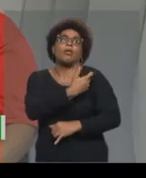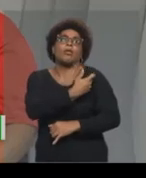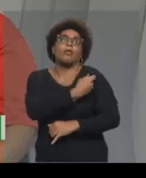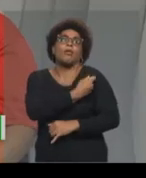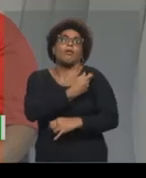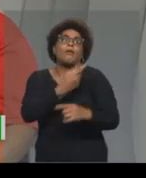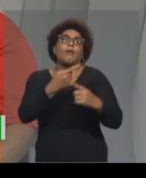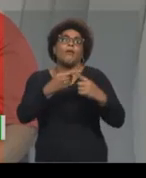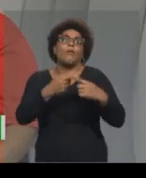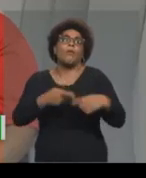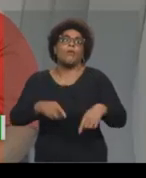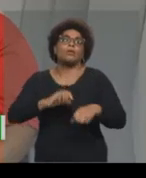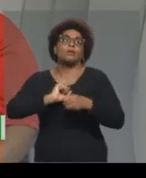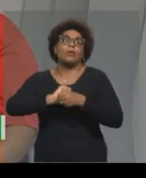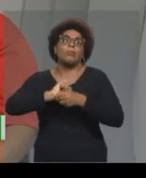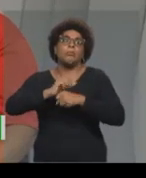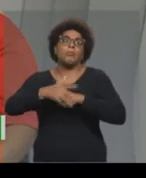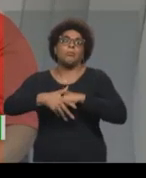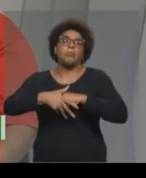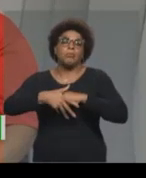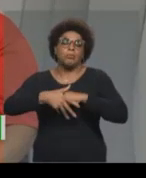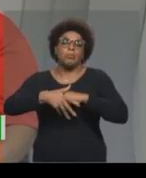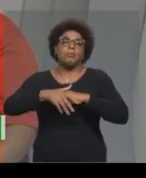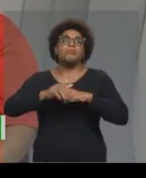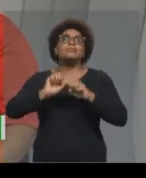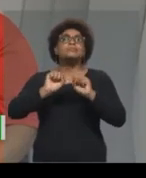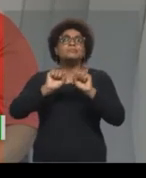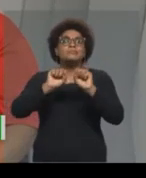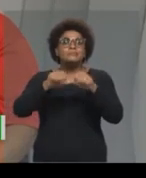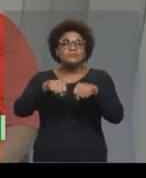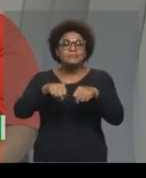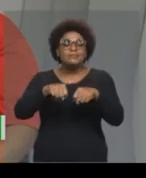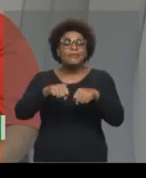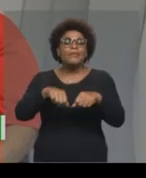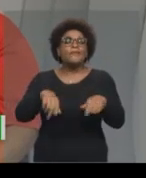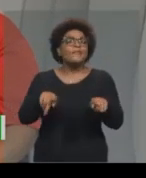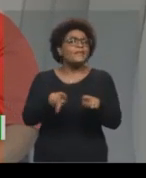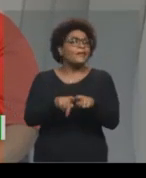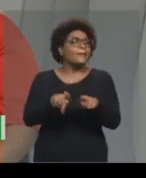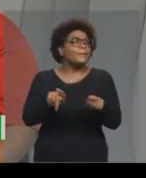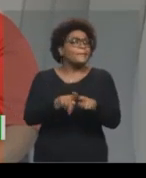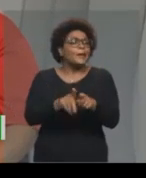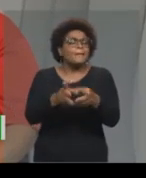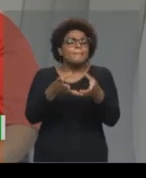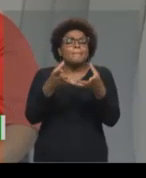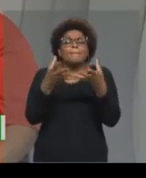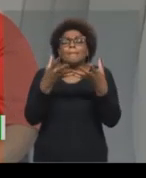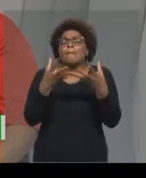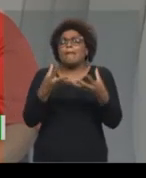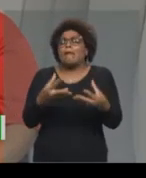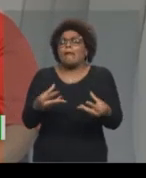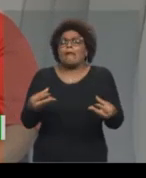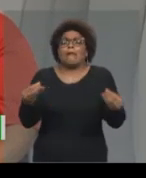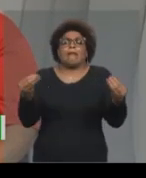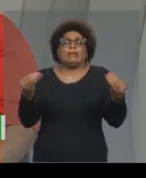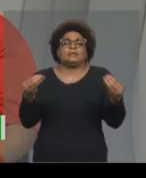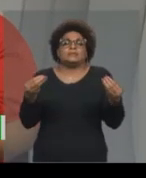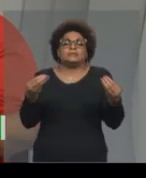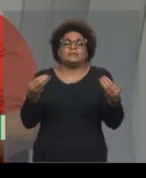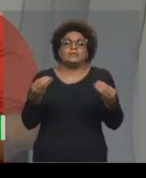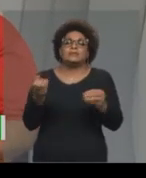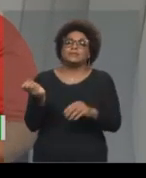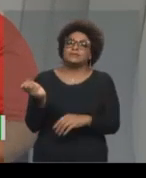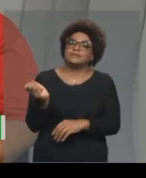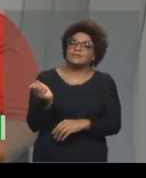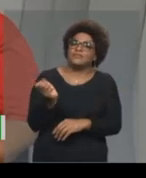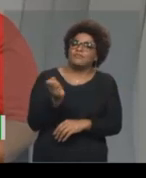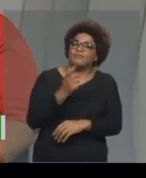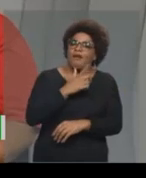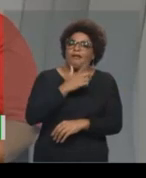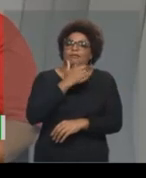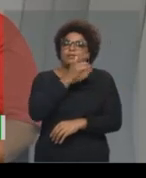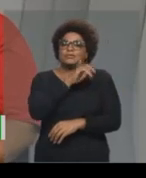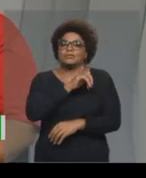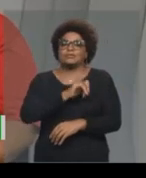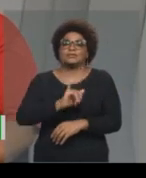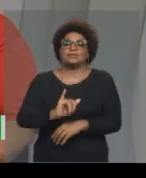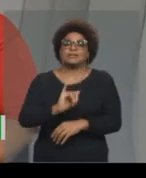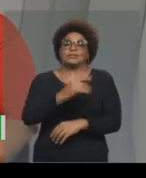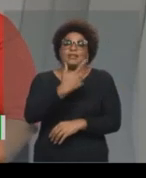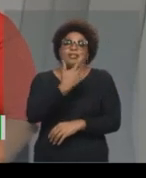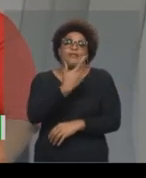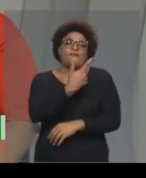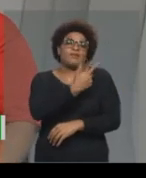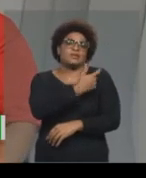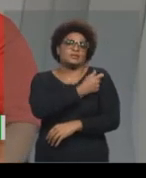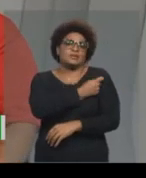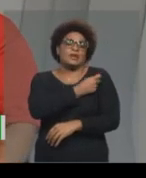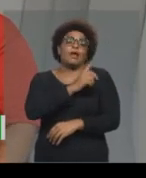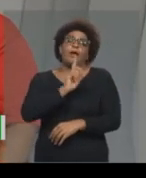coronavírus. E também vimos muitas fake news sobre a vacina também. Então é importante que tenhamos cuidado